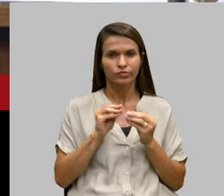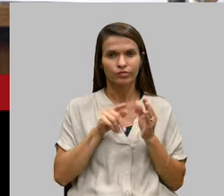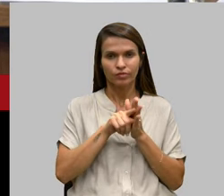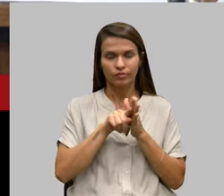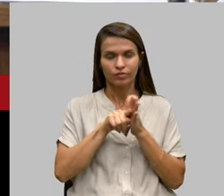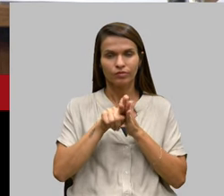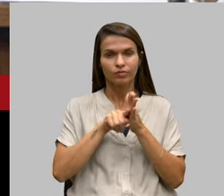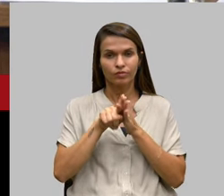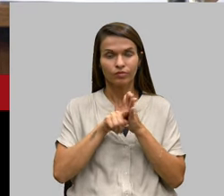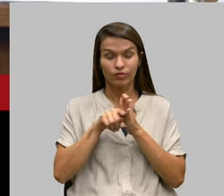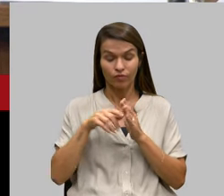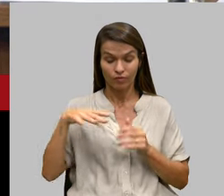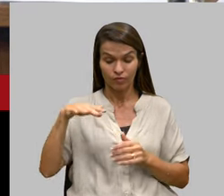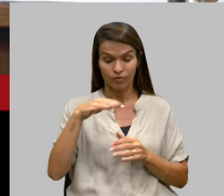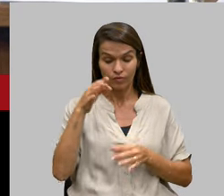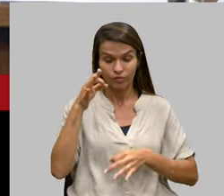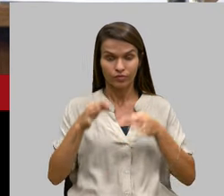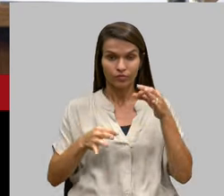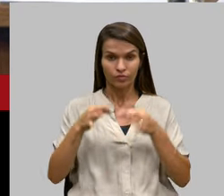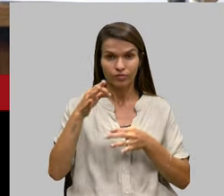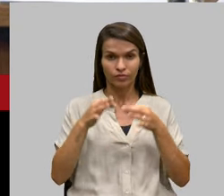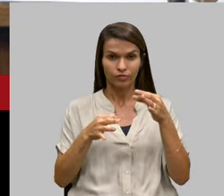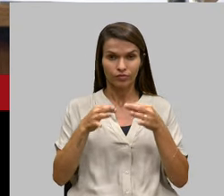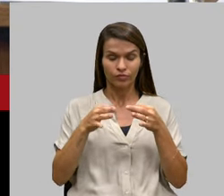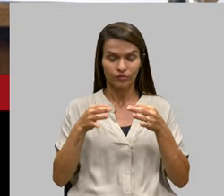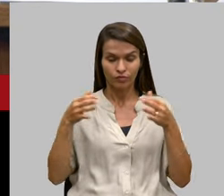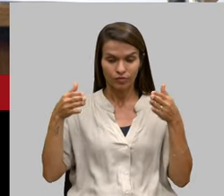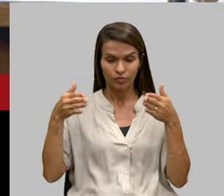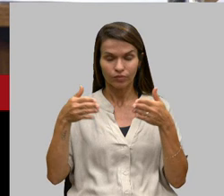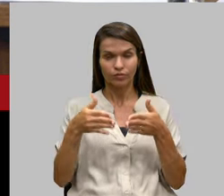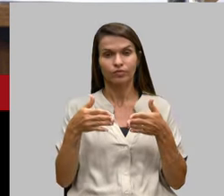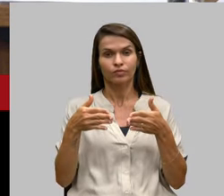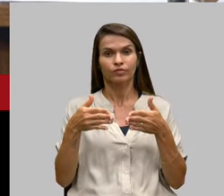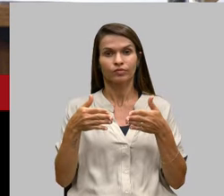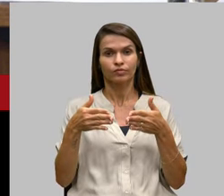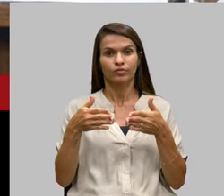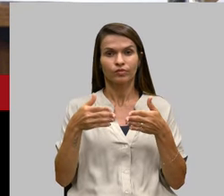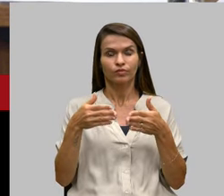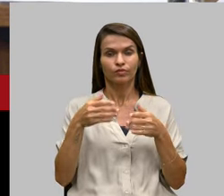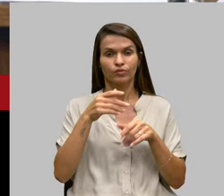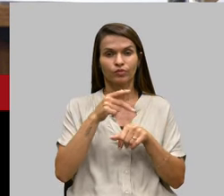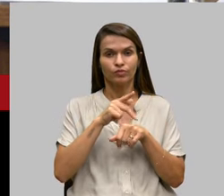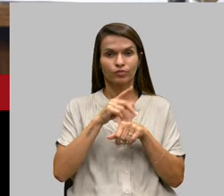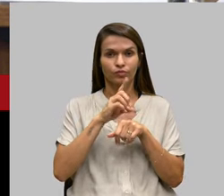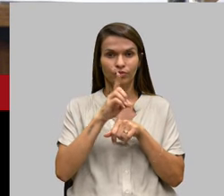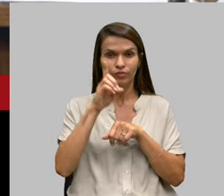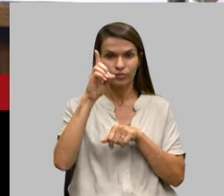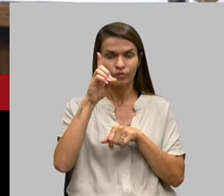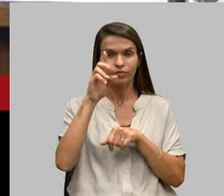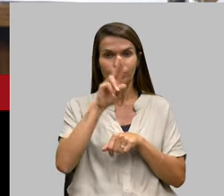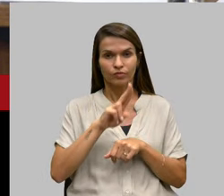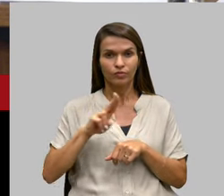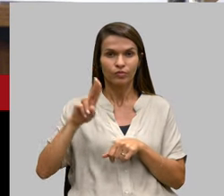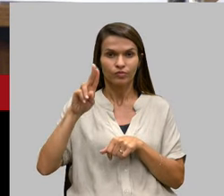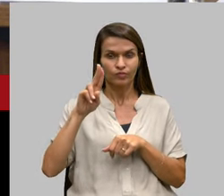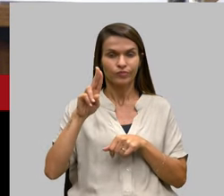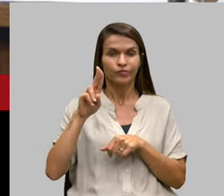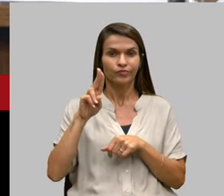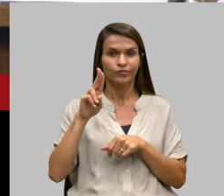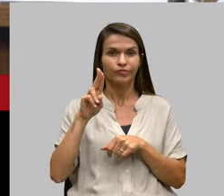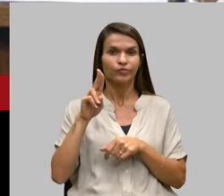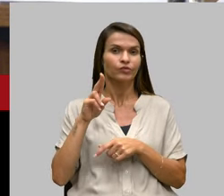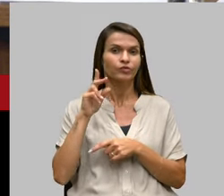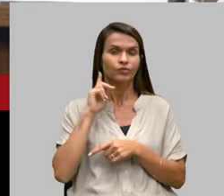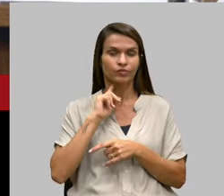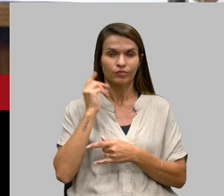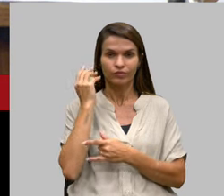vista jurídico no âmbito do da do pós-doutoramento da Universidade Federal de Minas Gerais